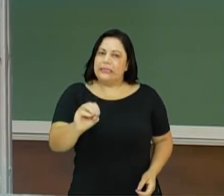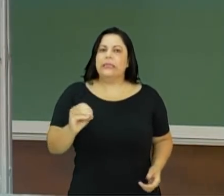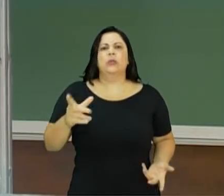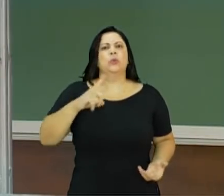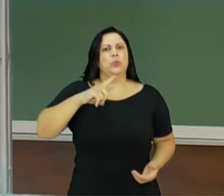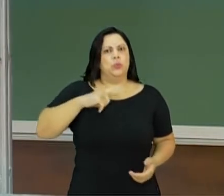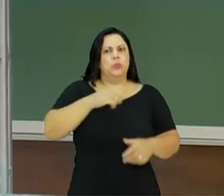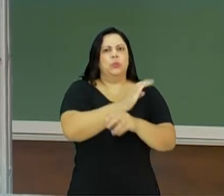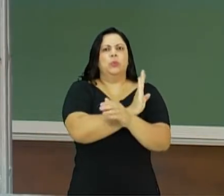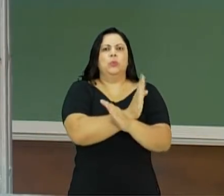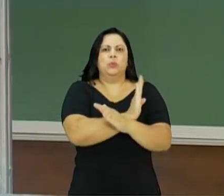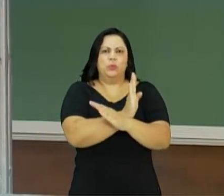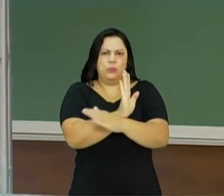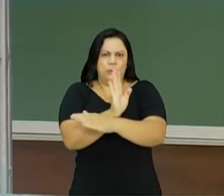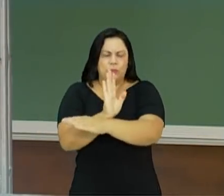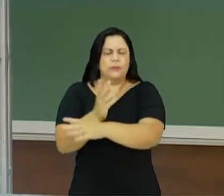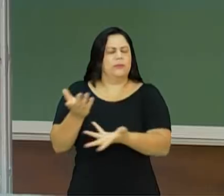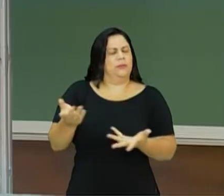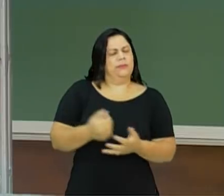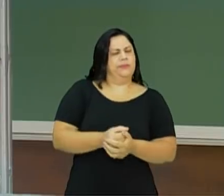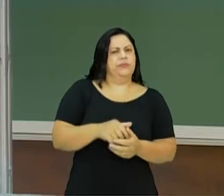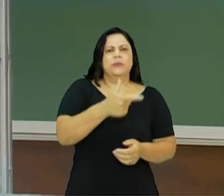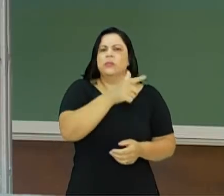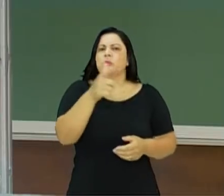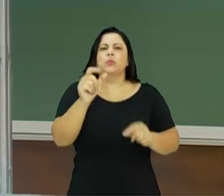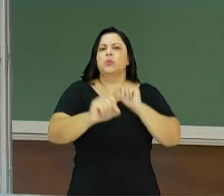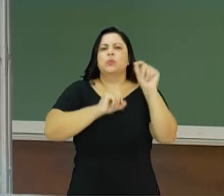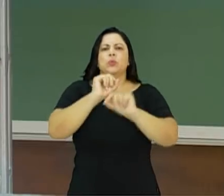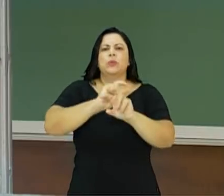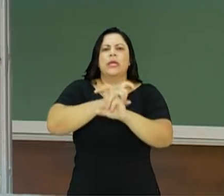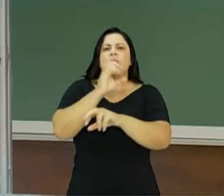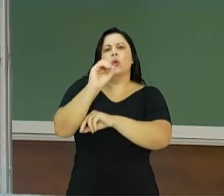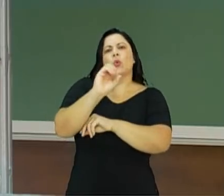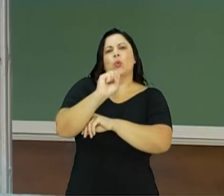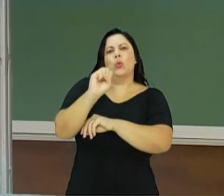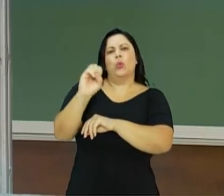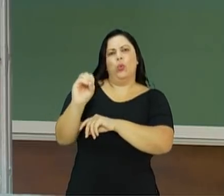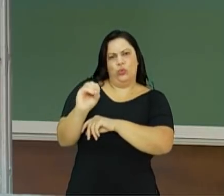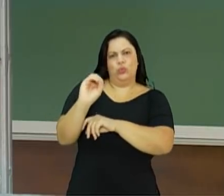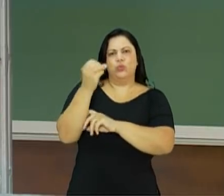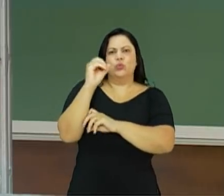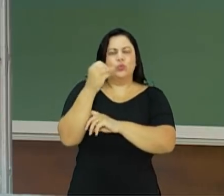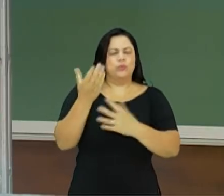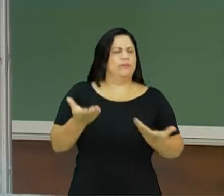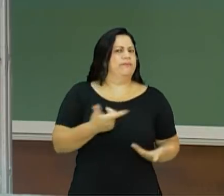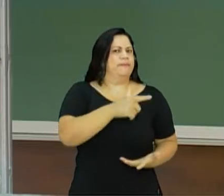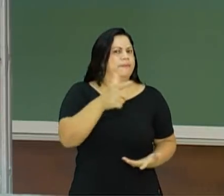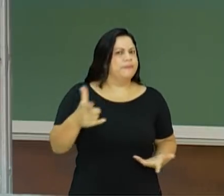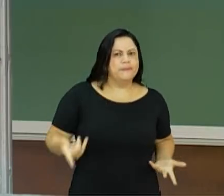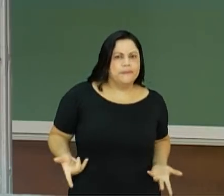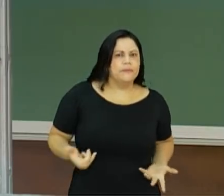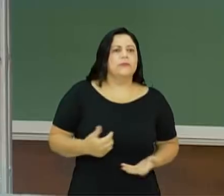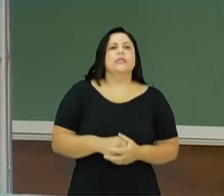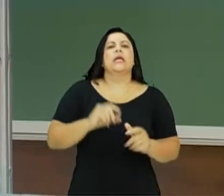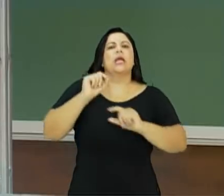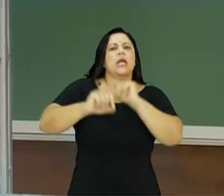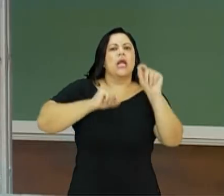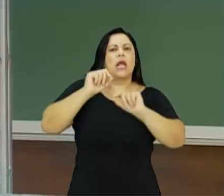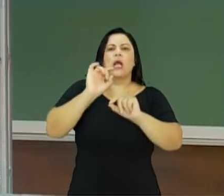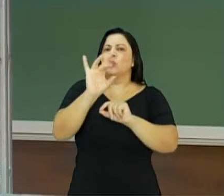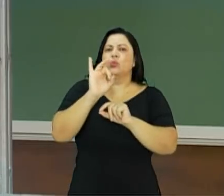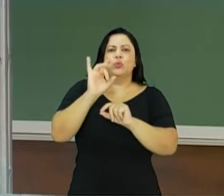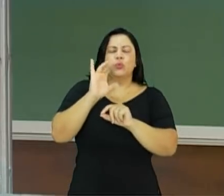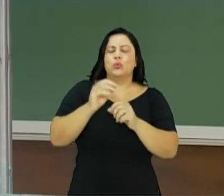que ele tem um esqueleto, mas esse esqueleto não tem a deposição de substâncias que vão calcificar ele. Ele é feito somente